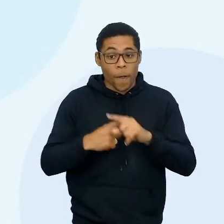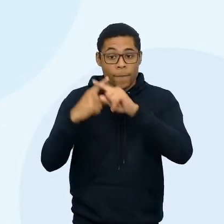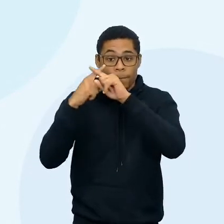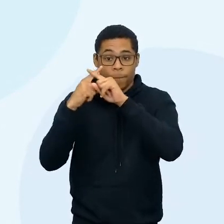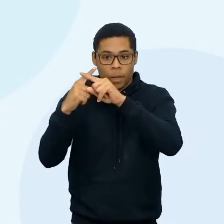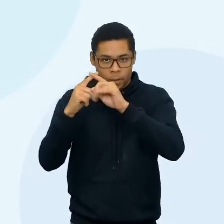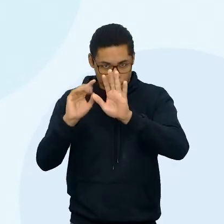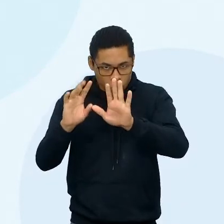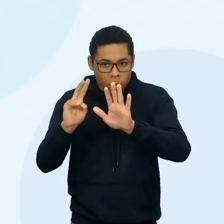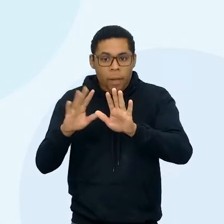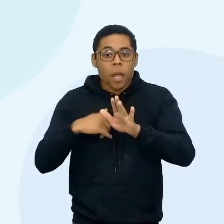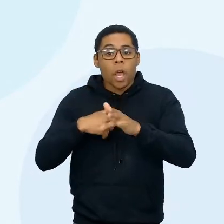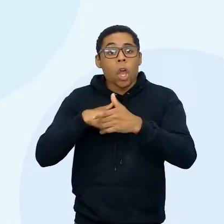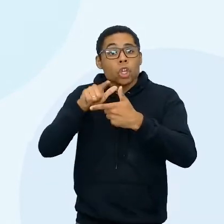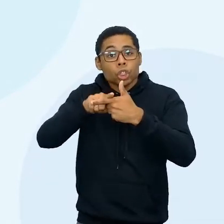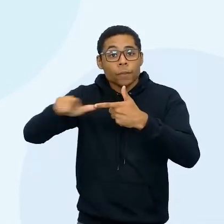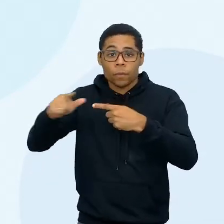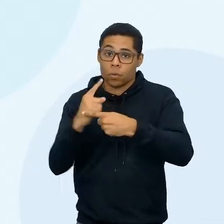e encontrei